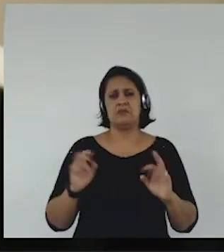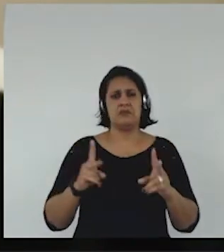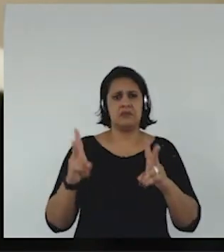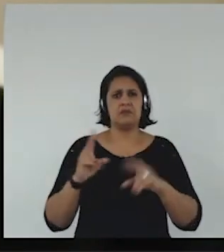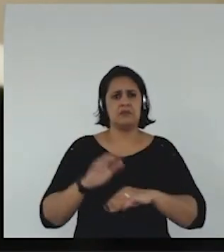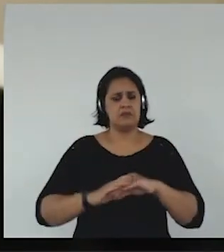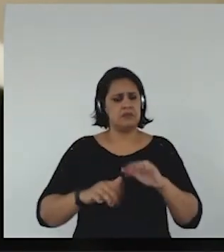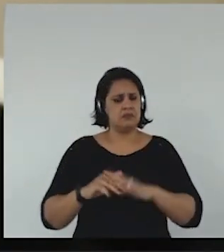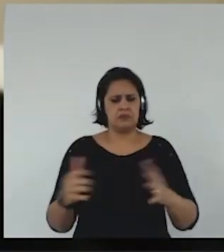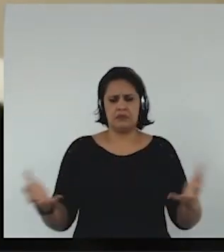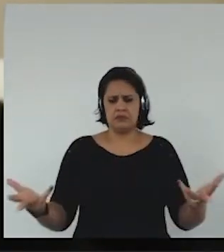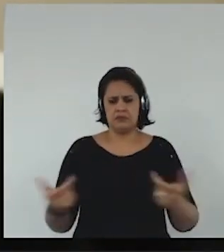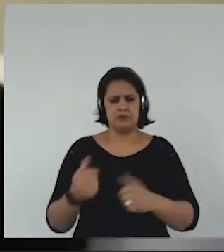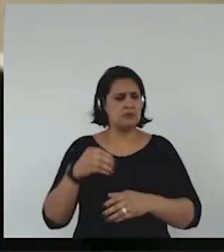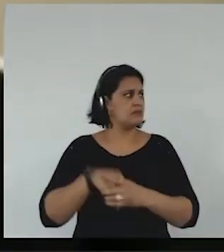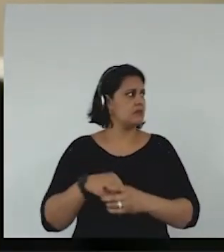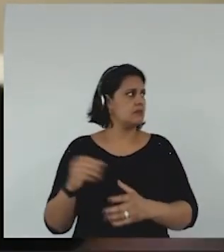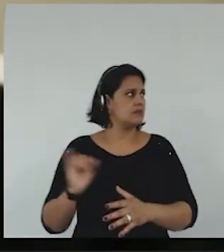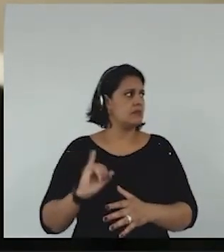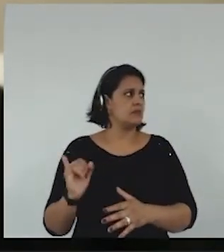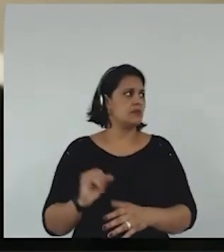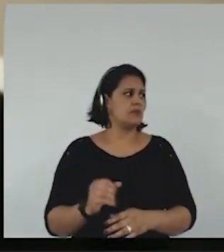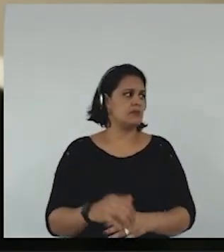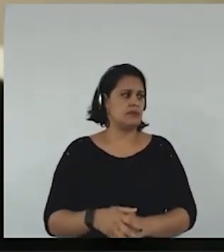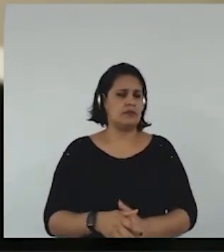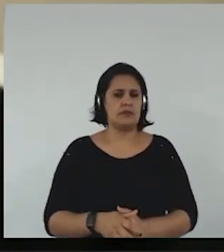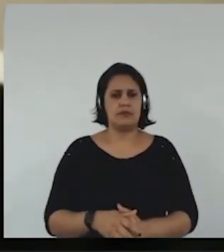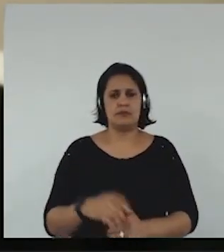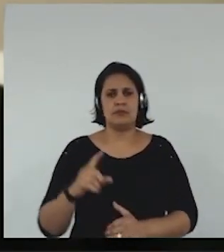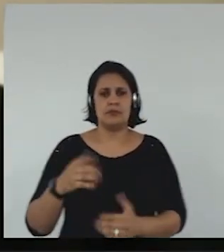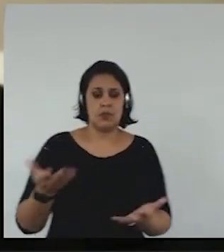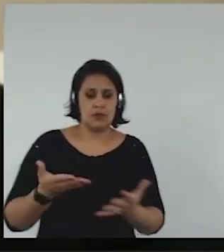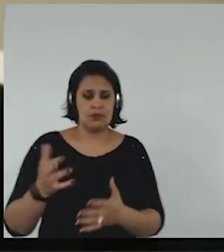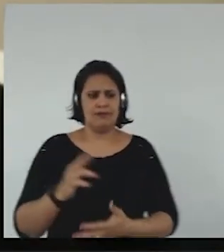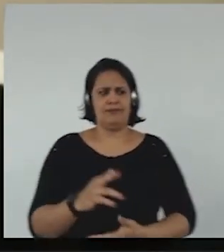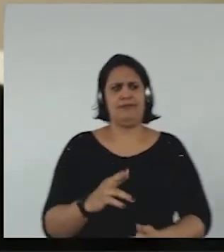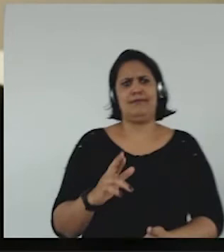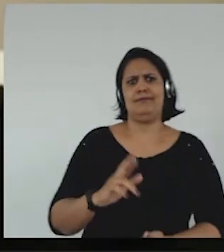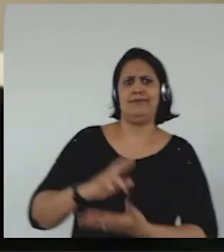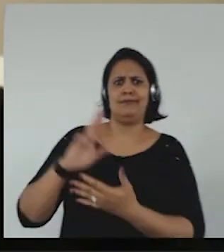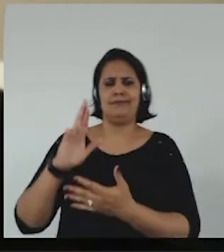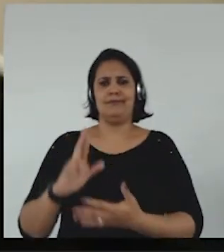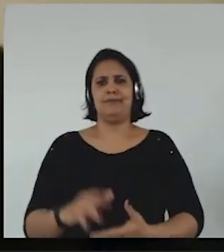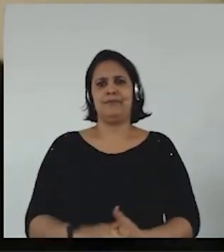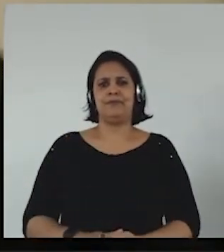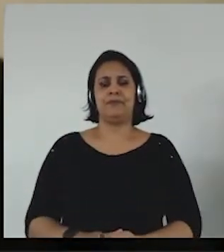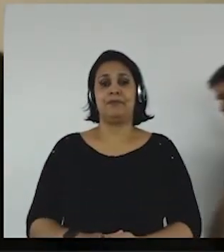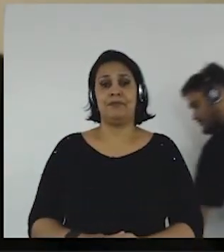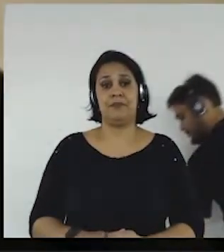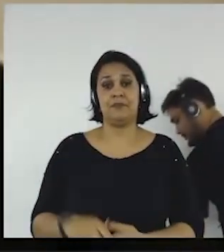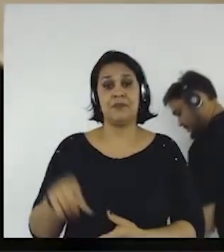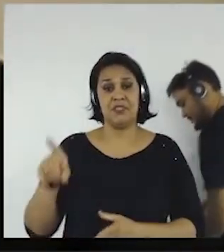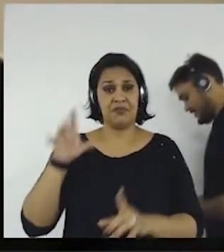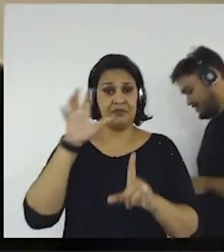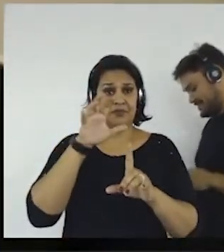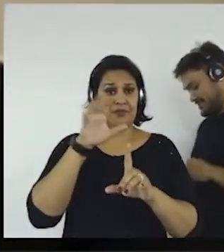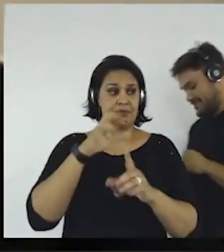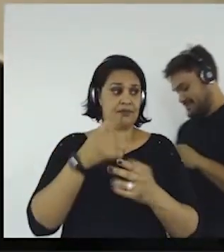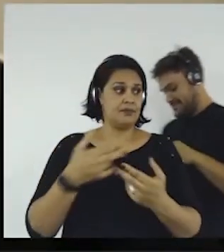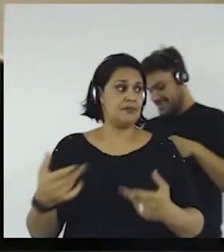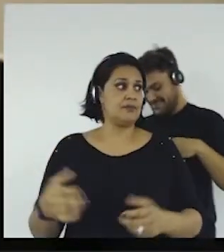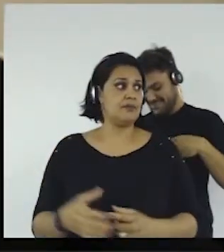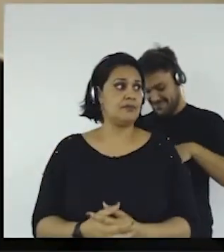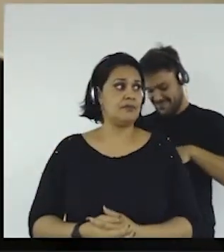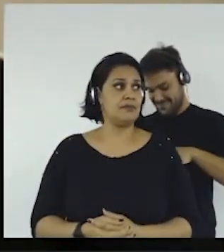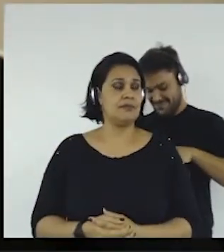capacidade, na sua instituição, hoje presidida pelo doutor Sidney Seixas de Santana. Ele influenciou, já foi dito